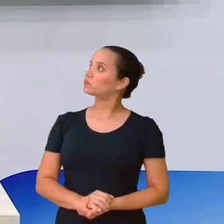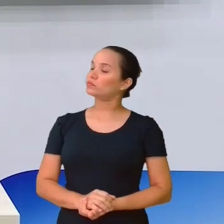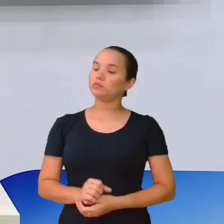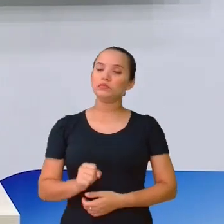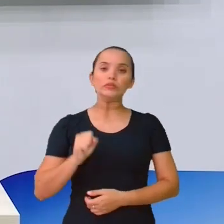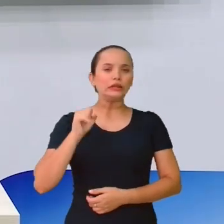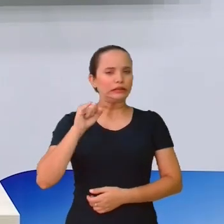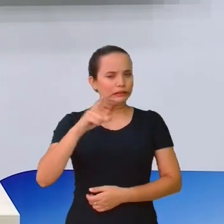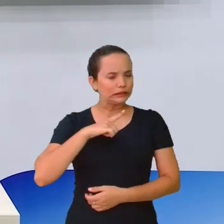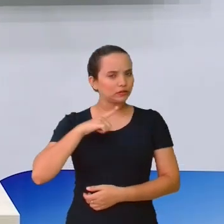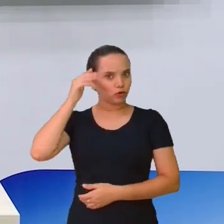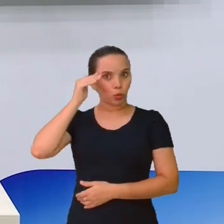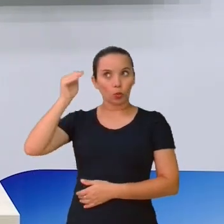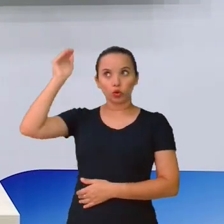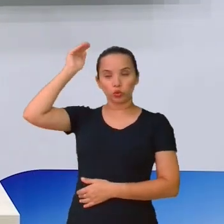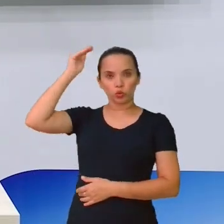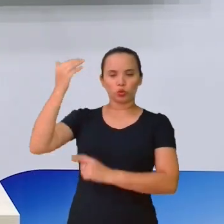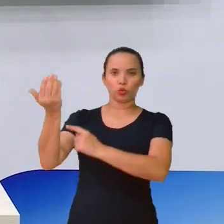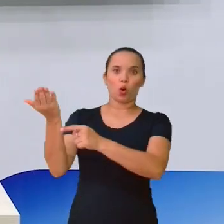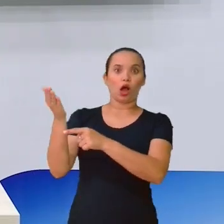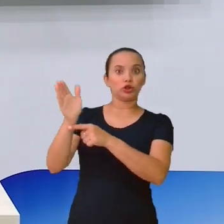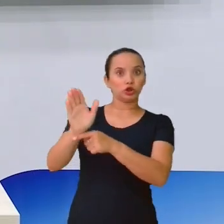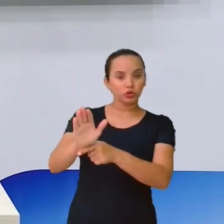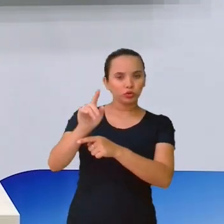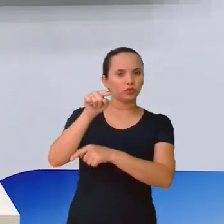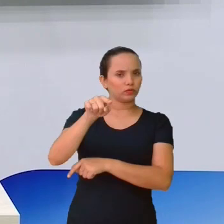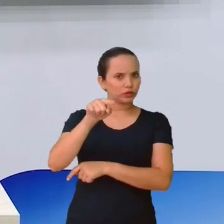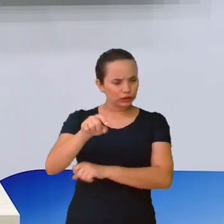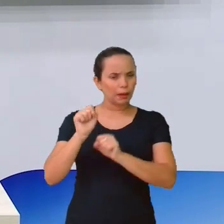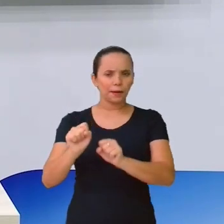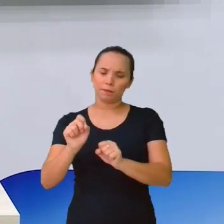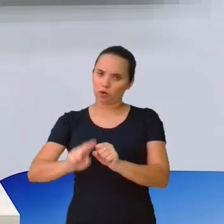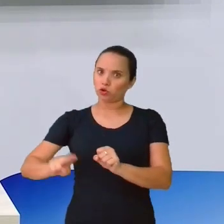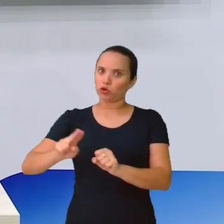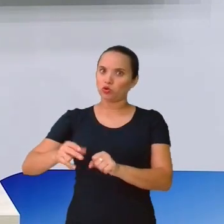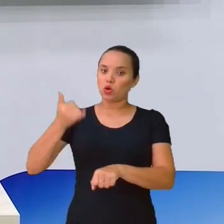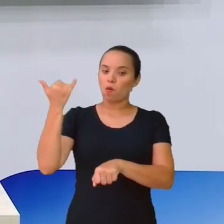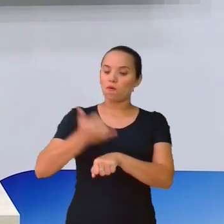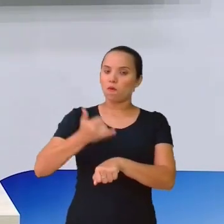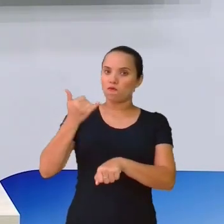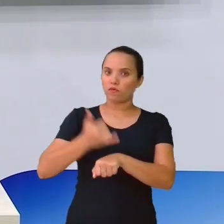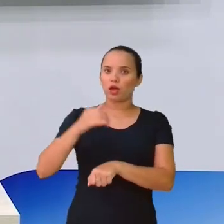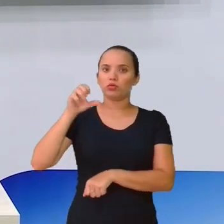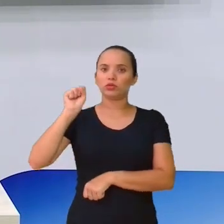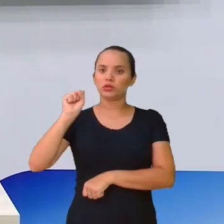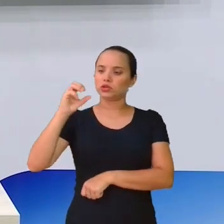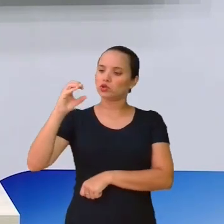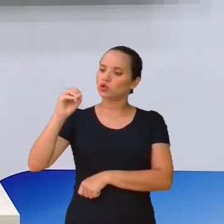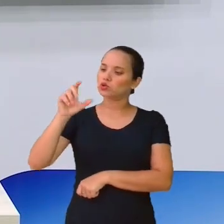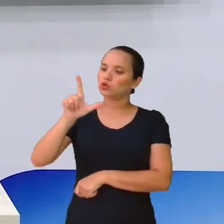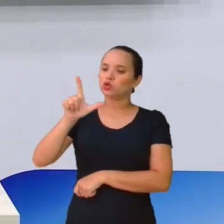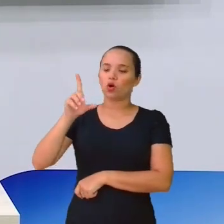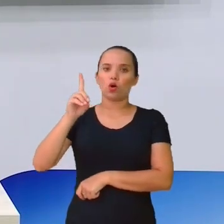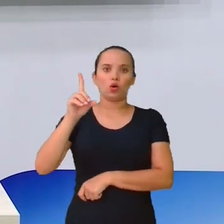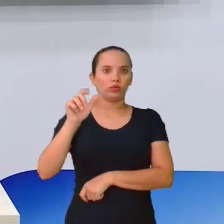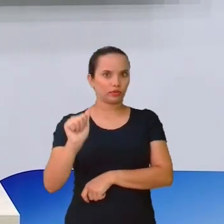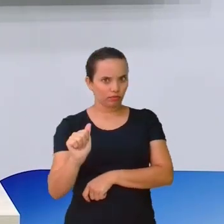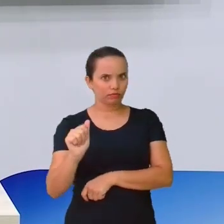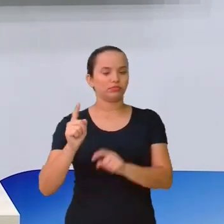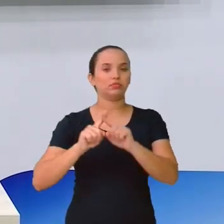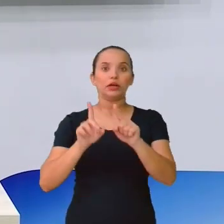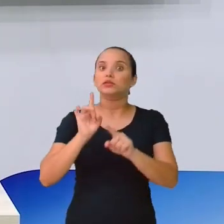de um adulto, o adulto também pode ajudar com ferro de solda. Mas quem vai mexer com isso é só o adulto. Vai vir aqui,